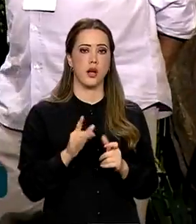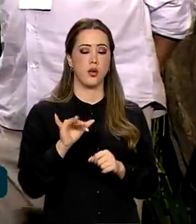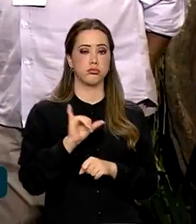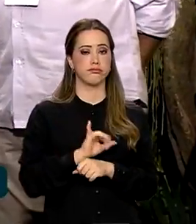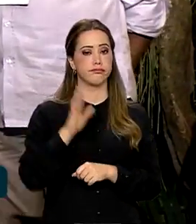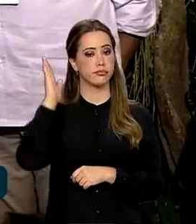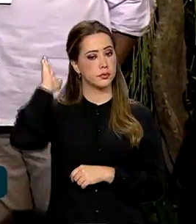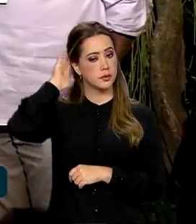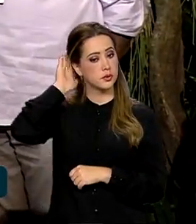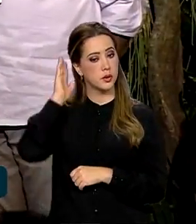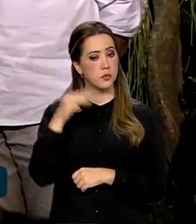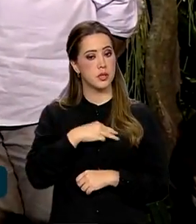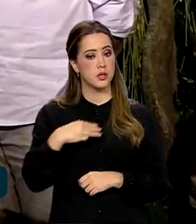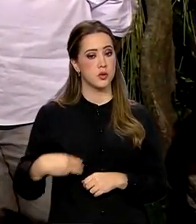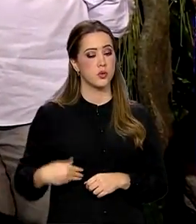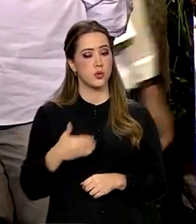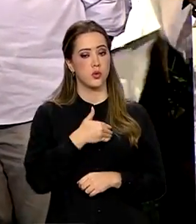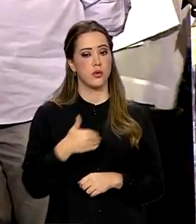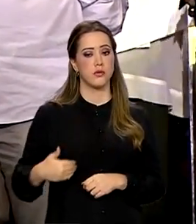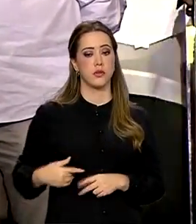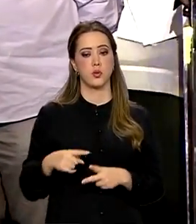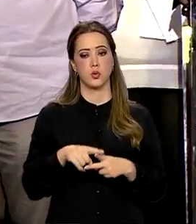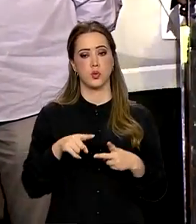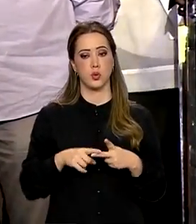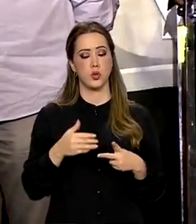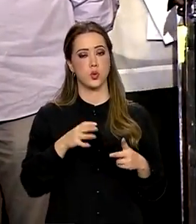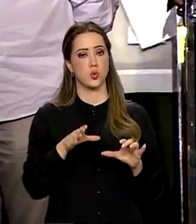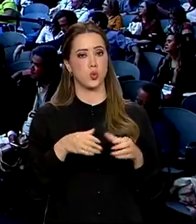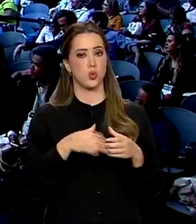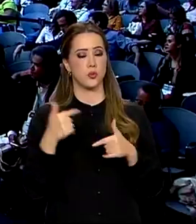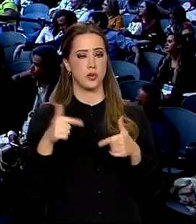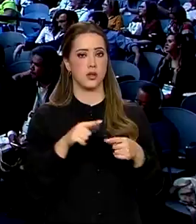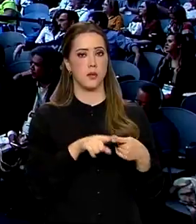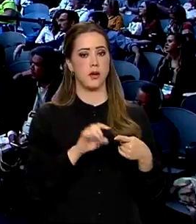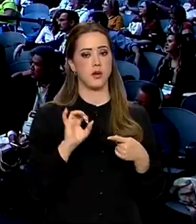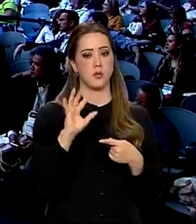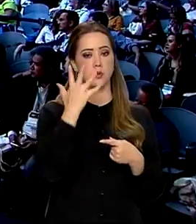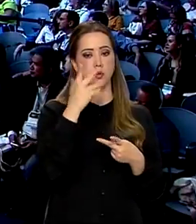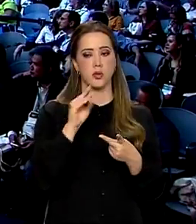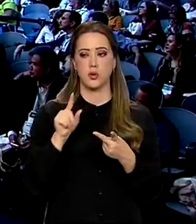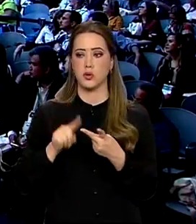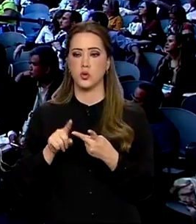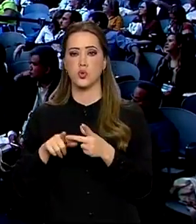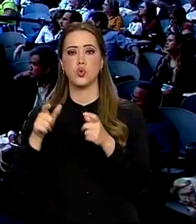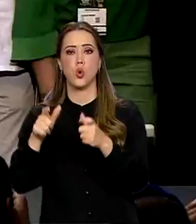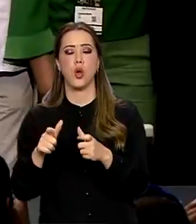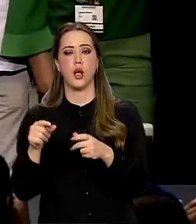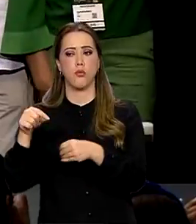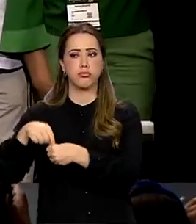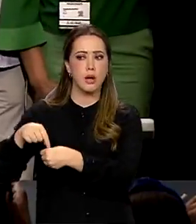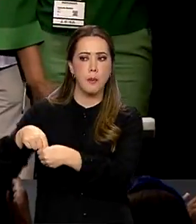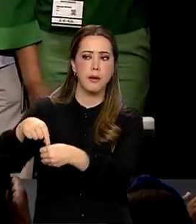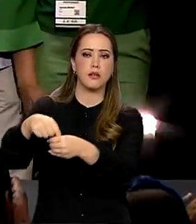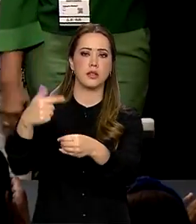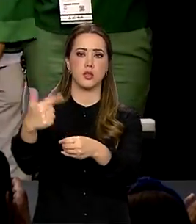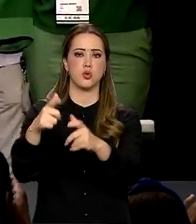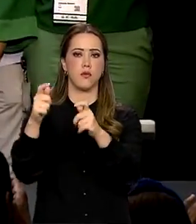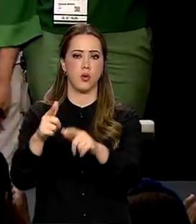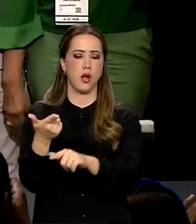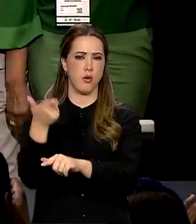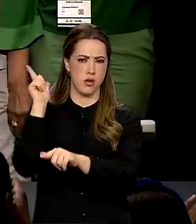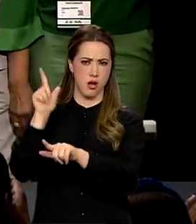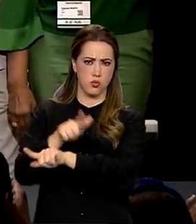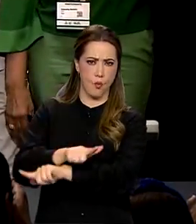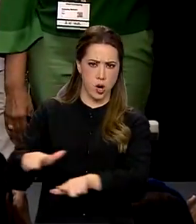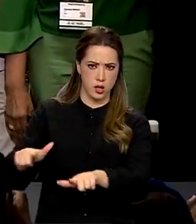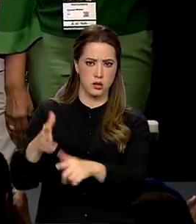ministros do governo lançaram dois grupos de trabalho, o do meio ambiente e o de recuperação de áreas degradadas. No evento, que